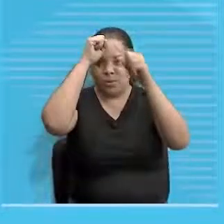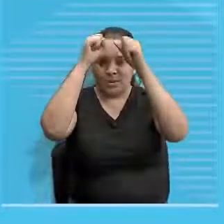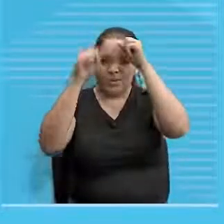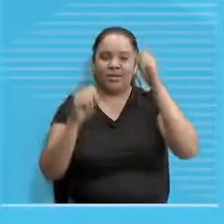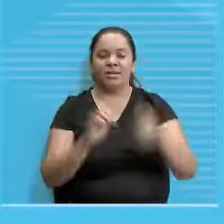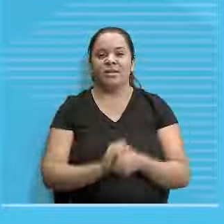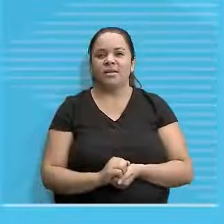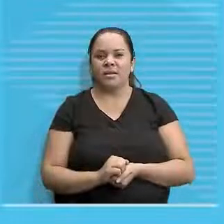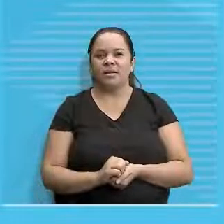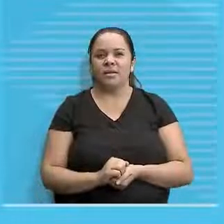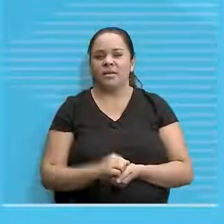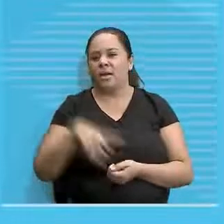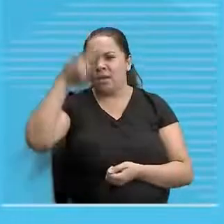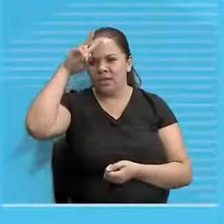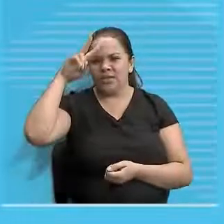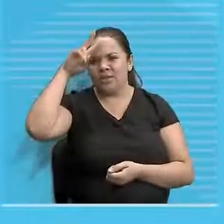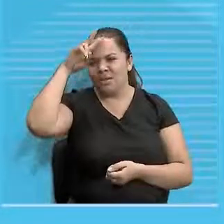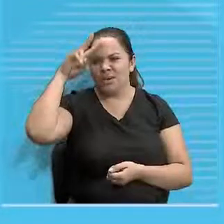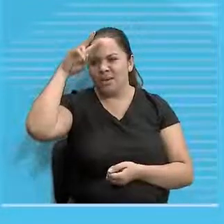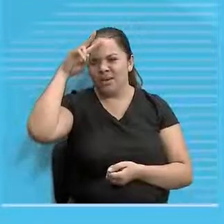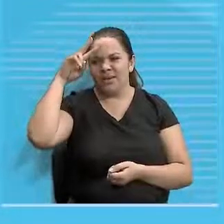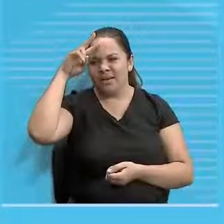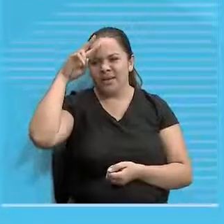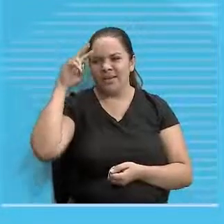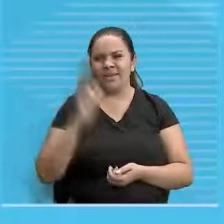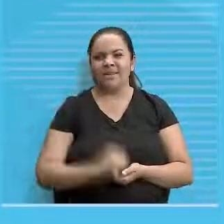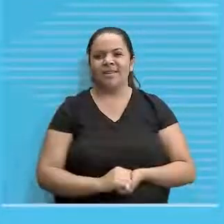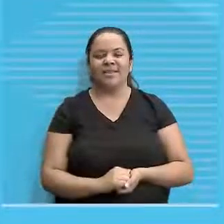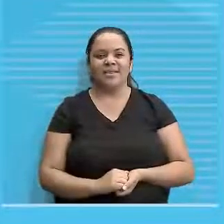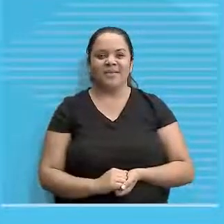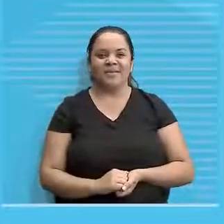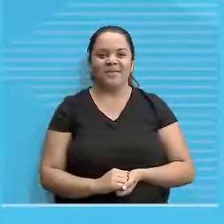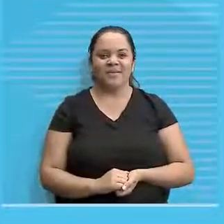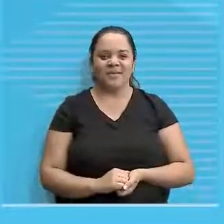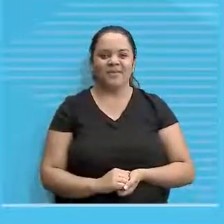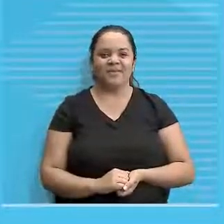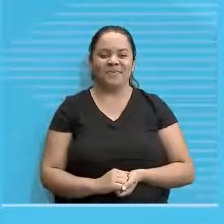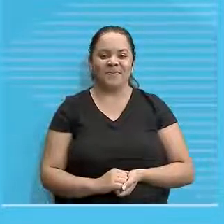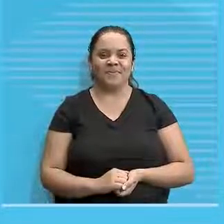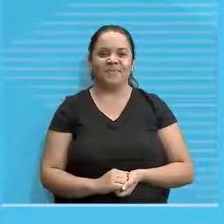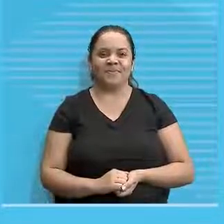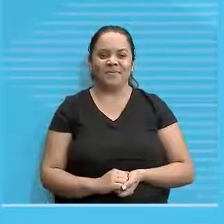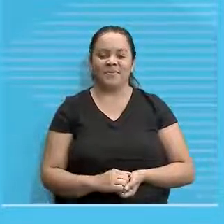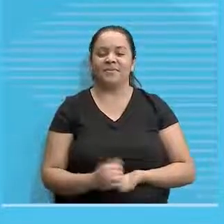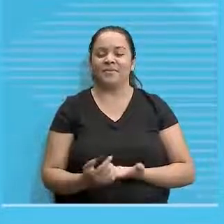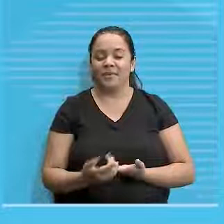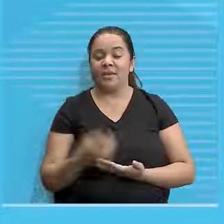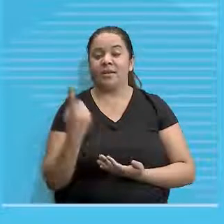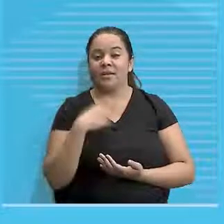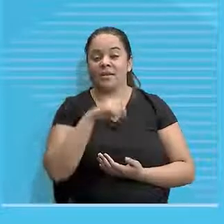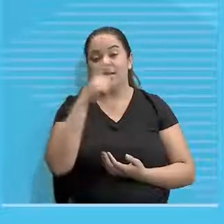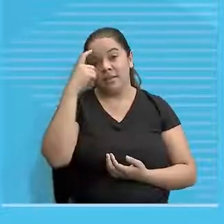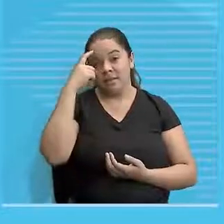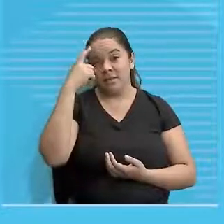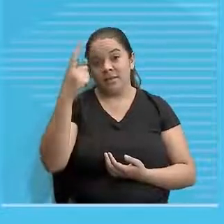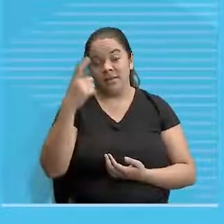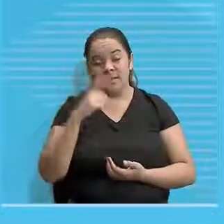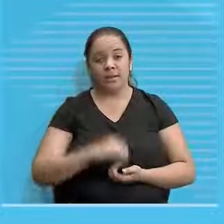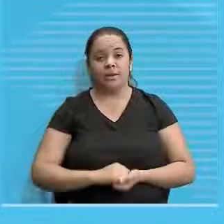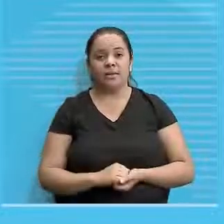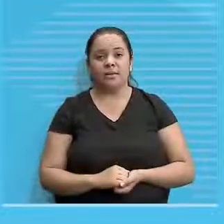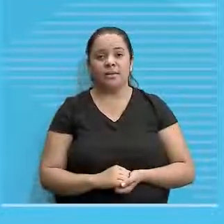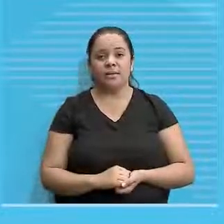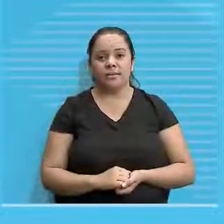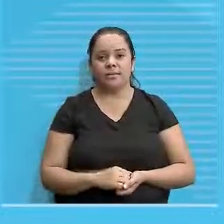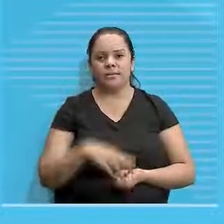a cultura e a gente entende que a cultura são as nossas ideias, os nossos artefatos, né? A própria, lembra no